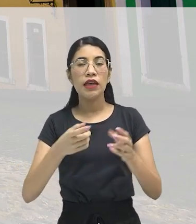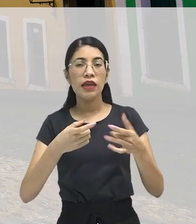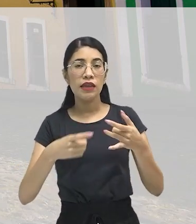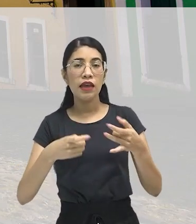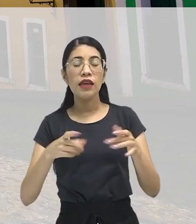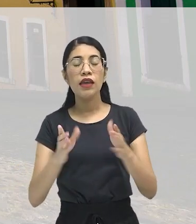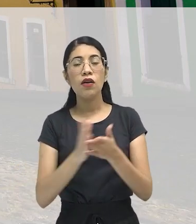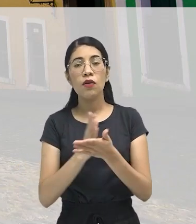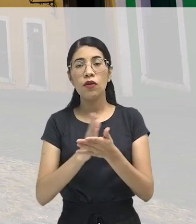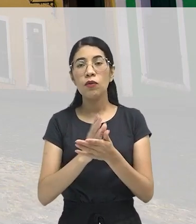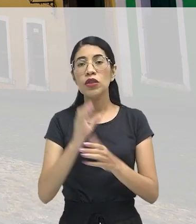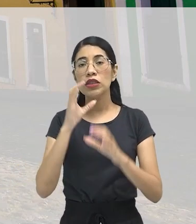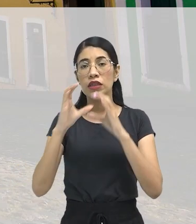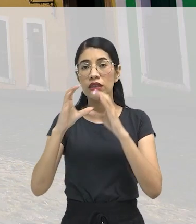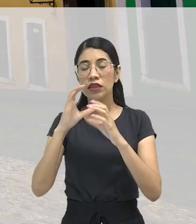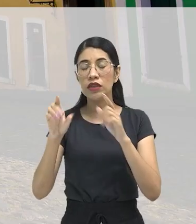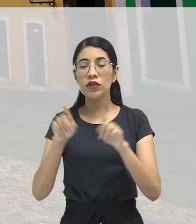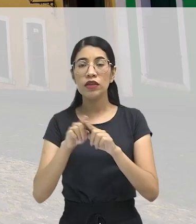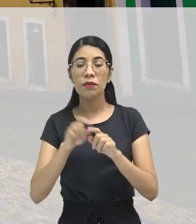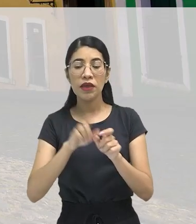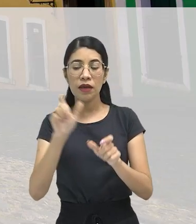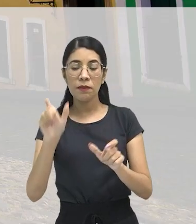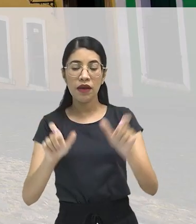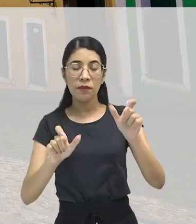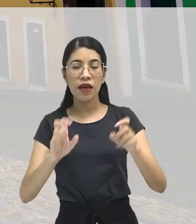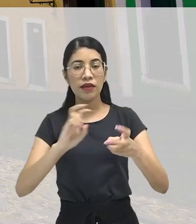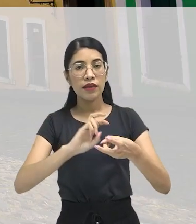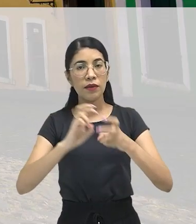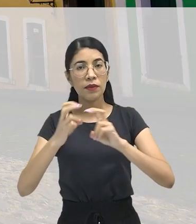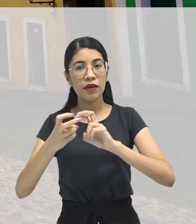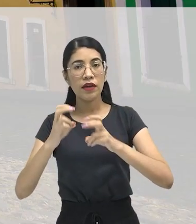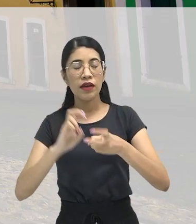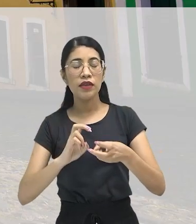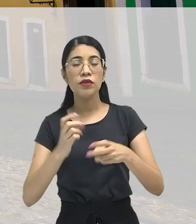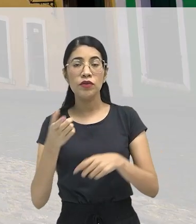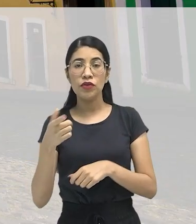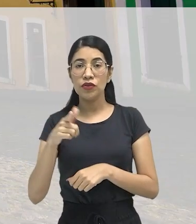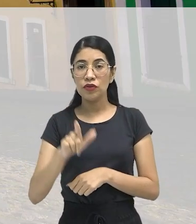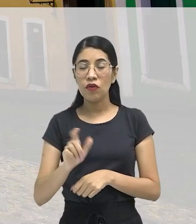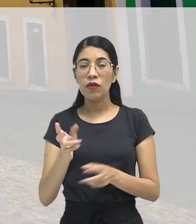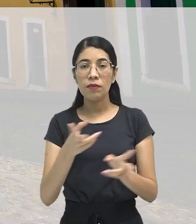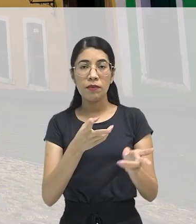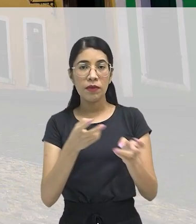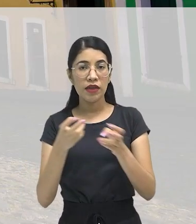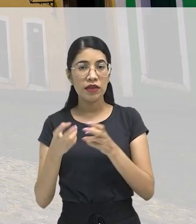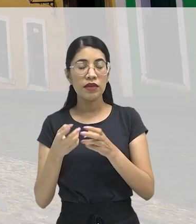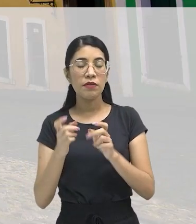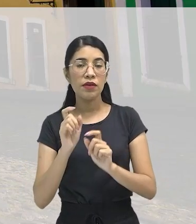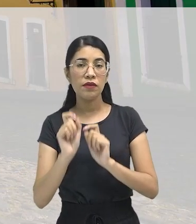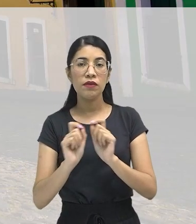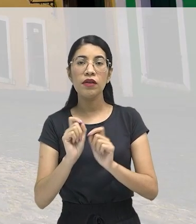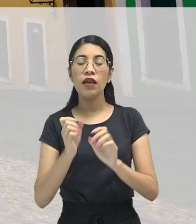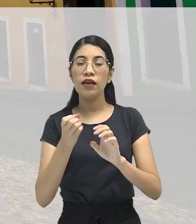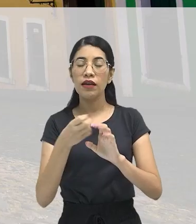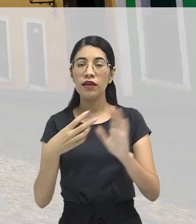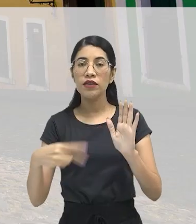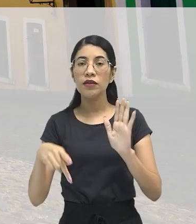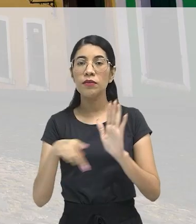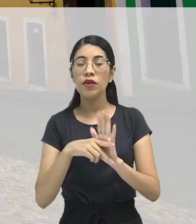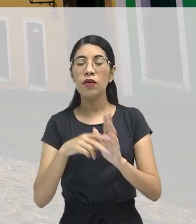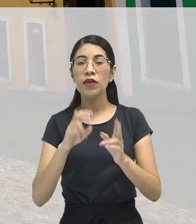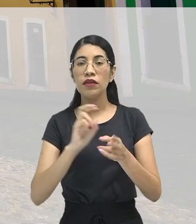estão cantando e tem as outras que estão jogando. Então, mais uma vez, a gente consegue ver aí a